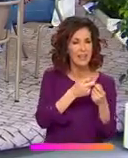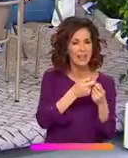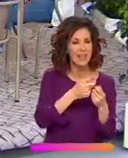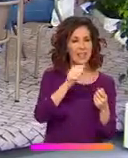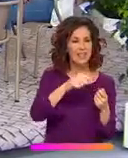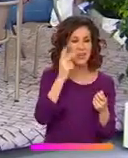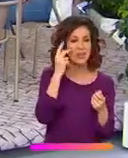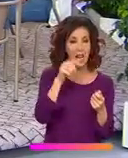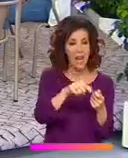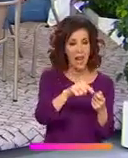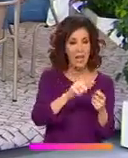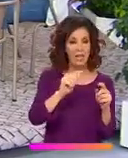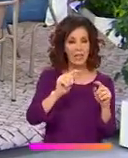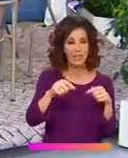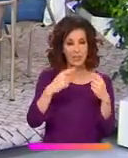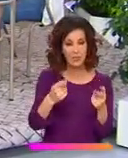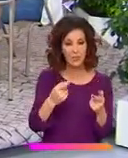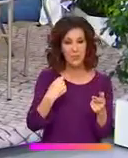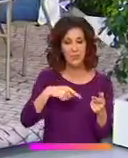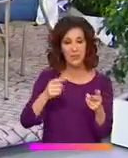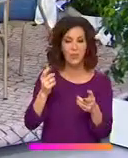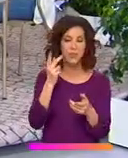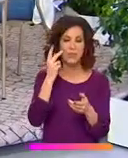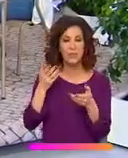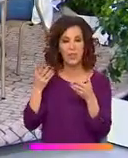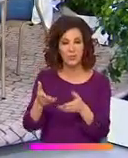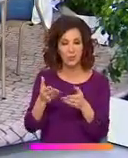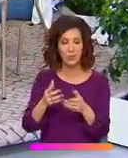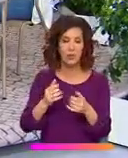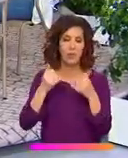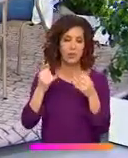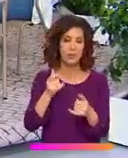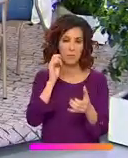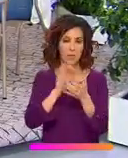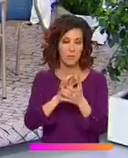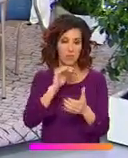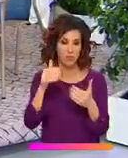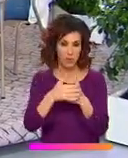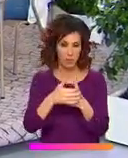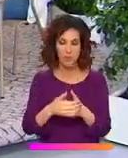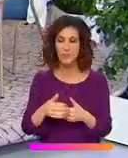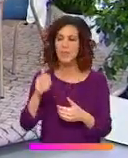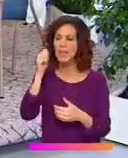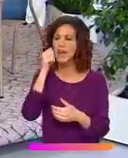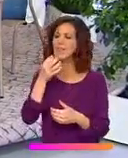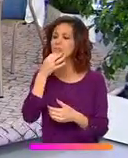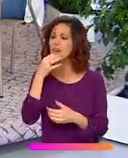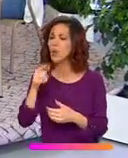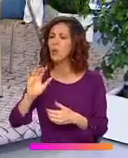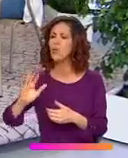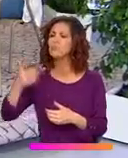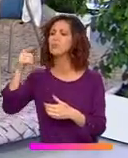lá, depois fui morar para a ajuda, depois meu marido falecer. Mas quem é que meteu conversa com quem? Sou eu que sou mais atrevida. Ela é